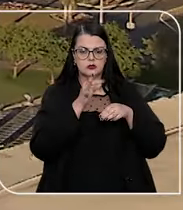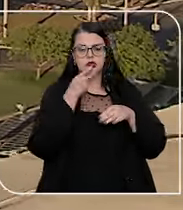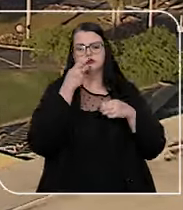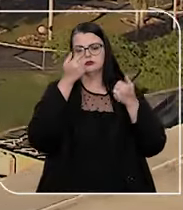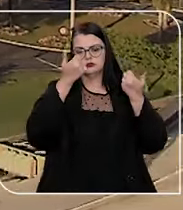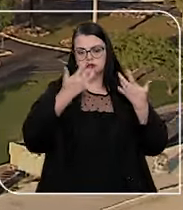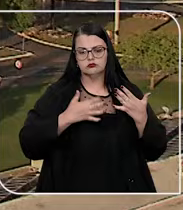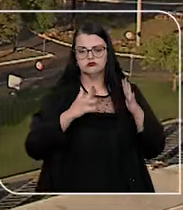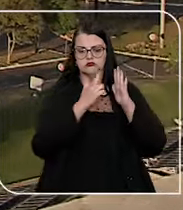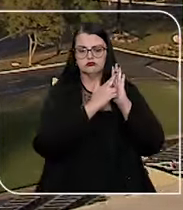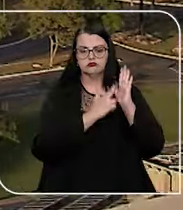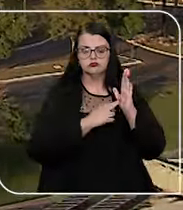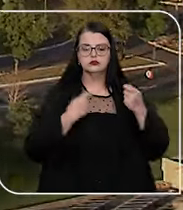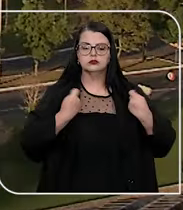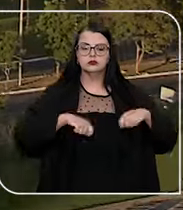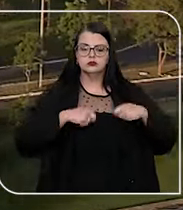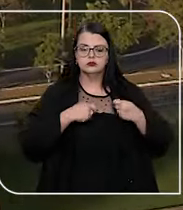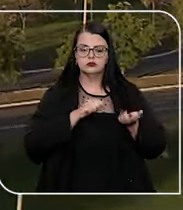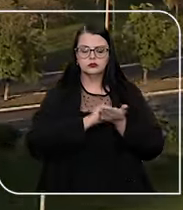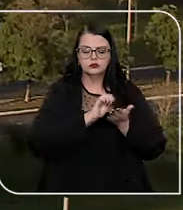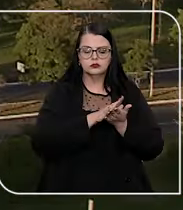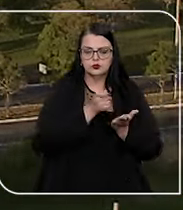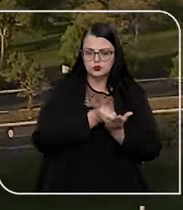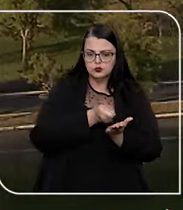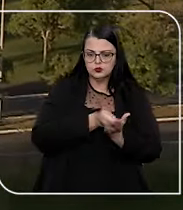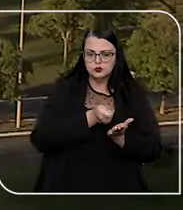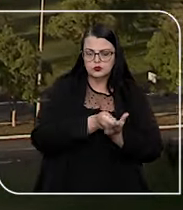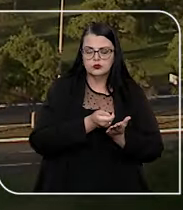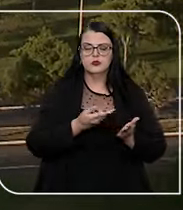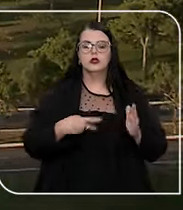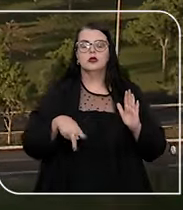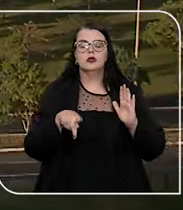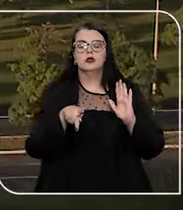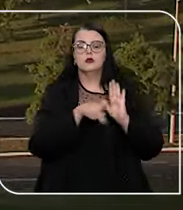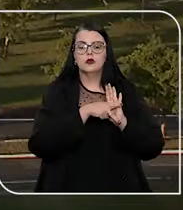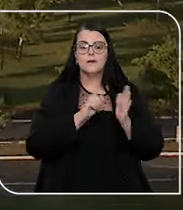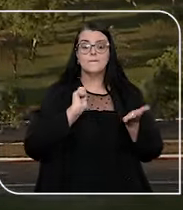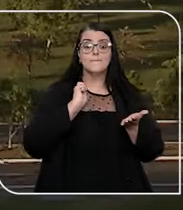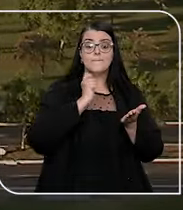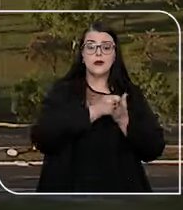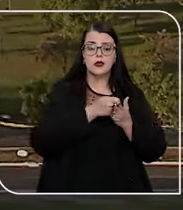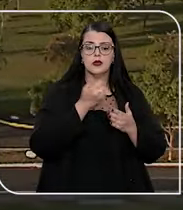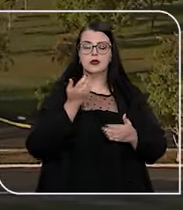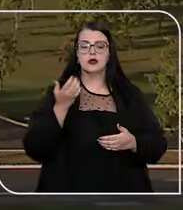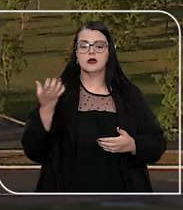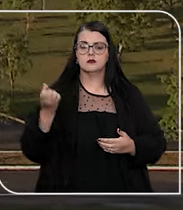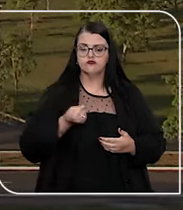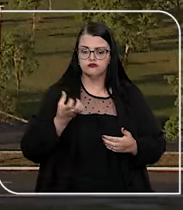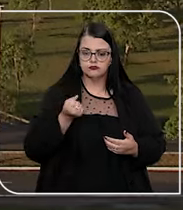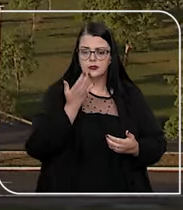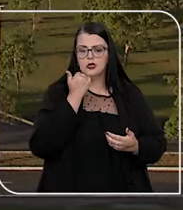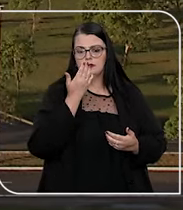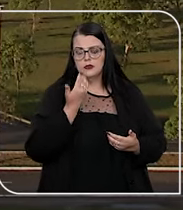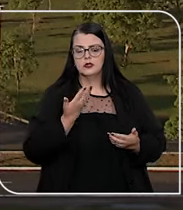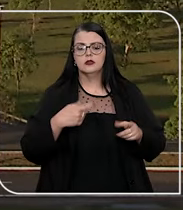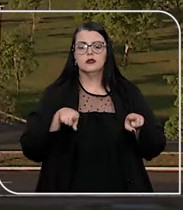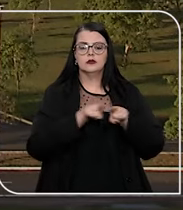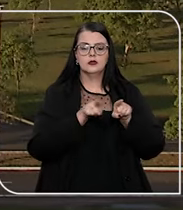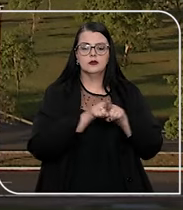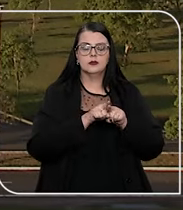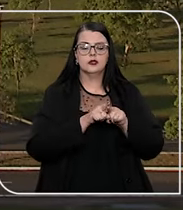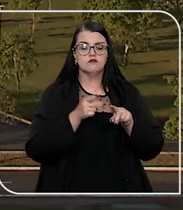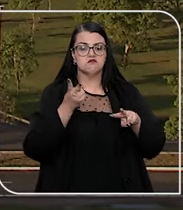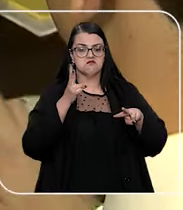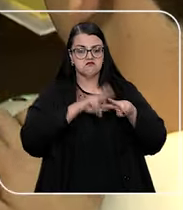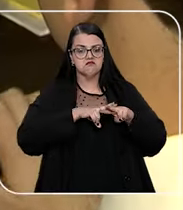ministros reforçaram que Como regra é necessária a intimação pessoal do devedor sobre a obrigação de pagar os alimentos e a possibilidade da